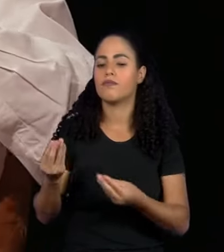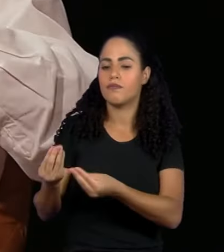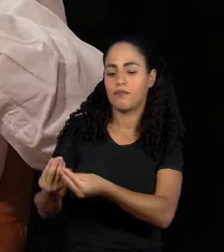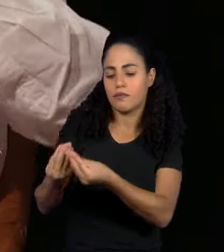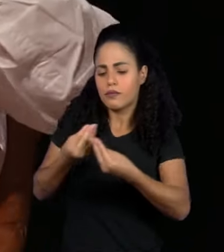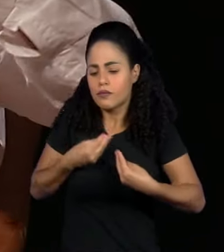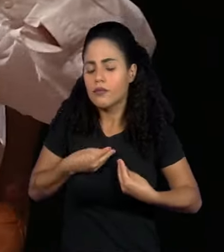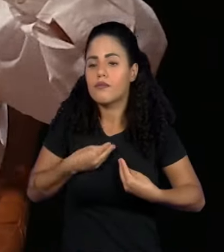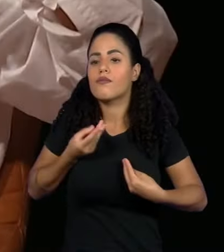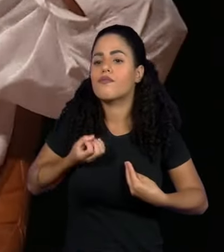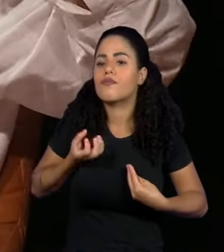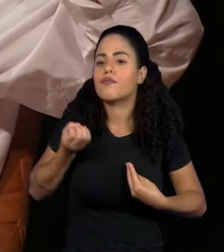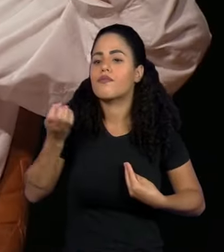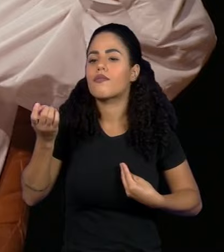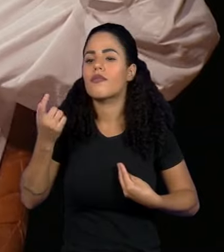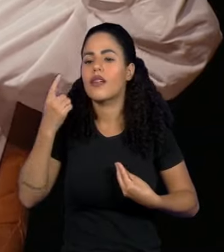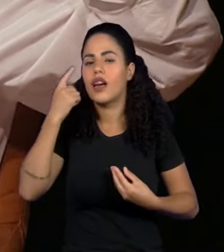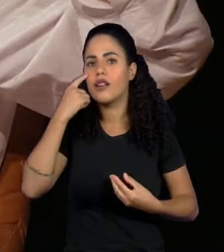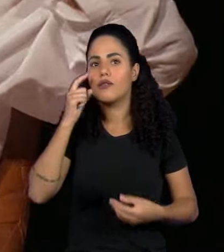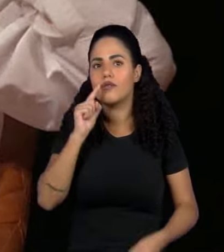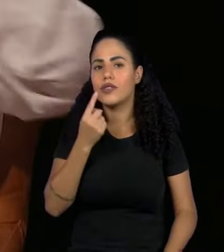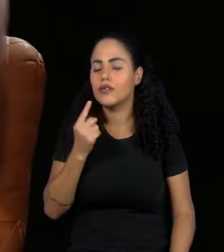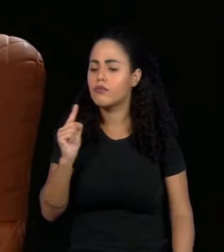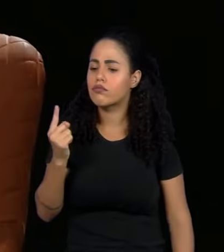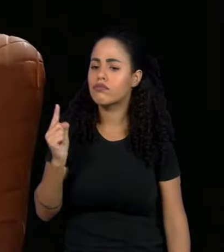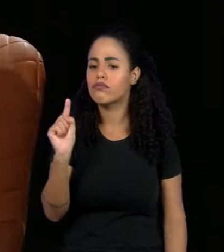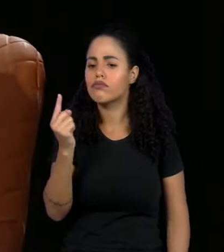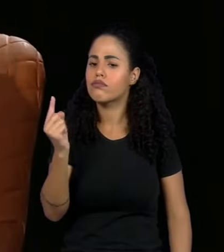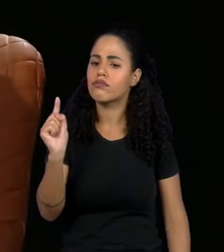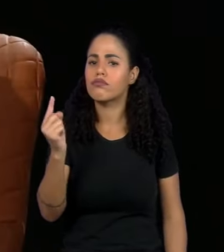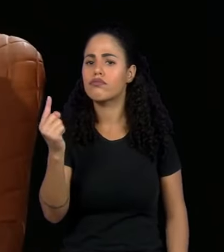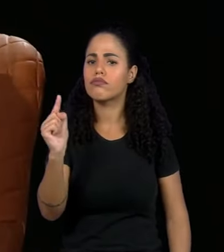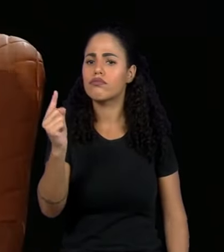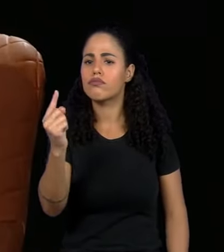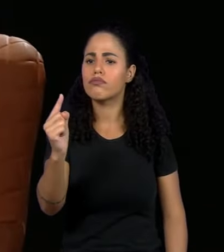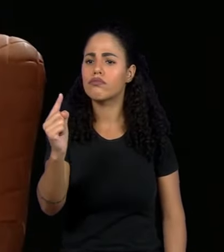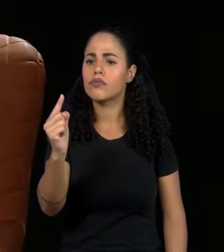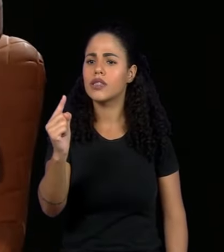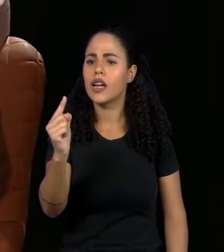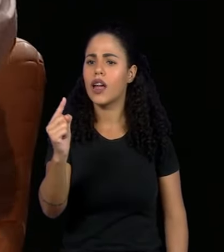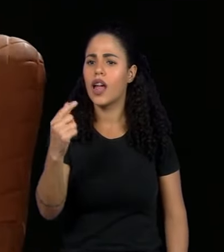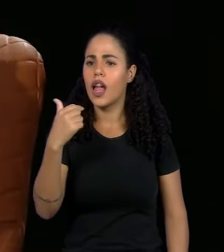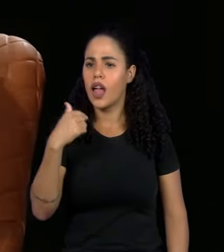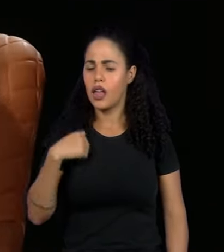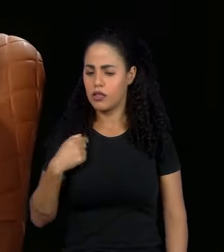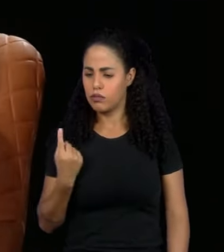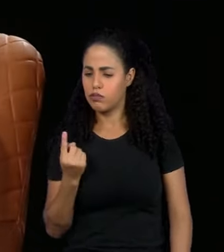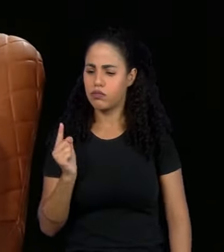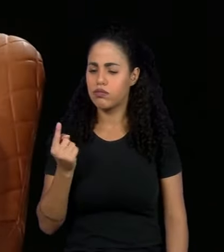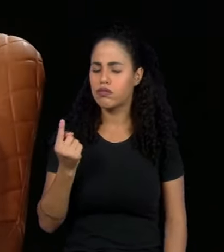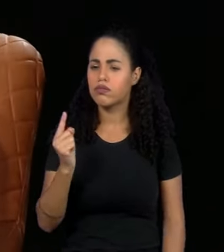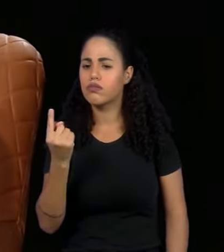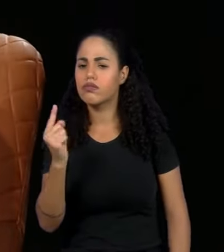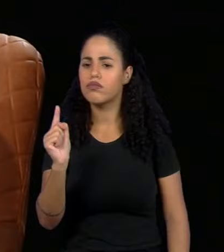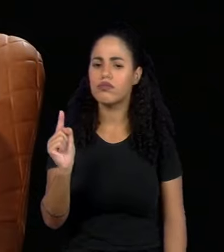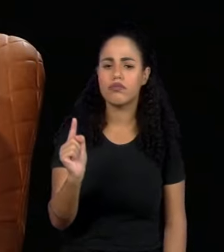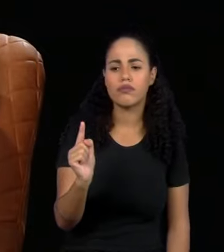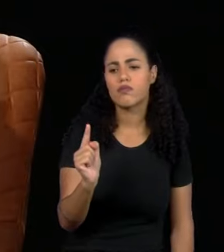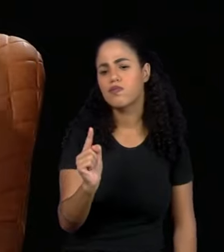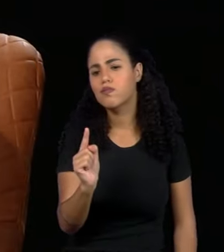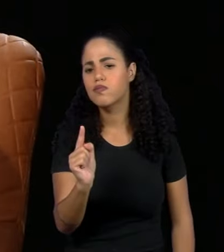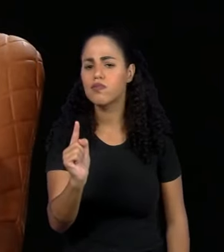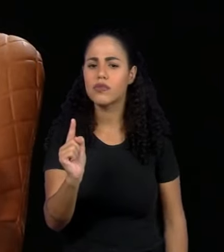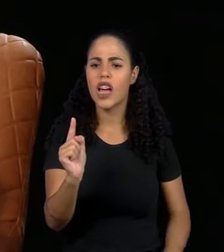nós fomos viajando pelo teatro até chegar num muro, num beco sem saída. Quando nós chegamos no beco sem saída, a